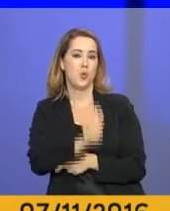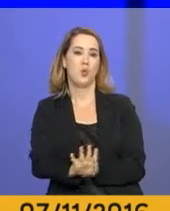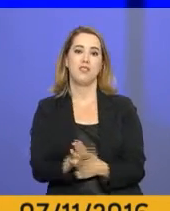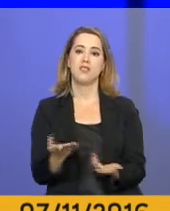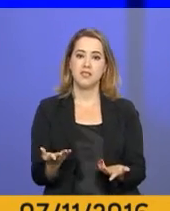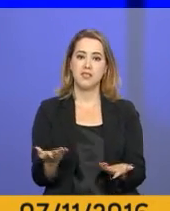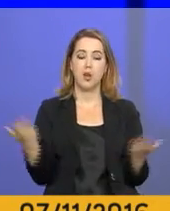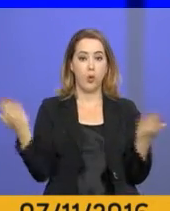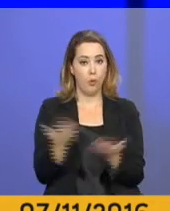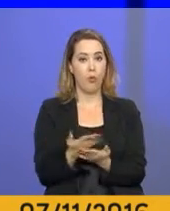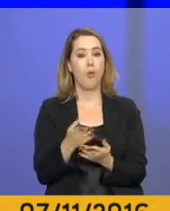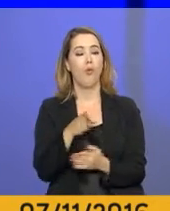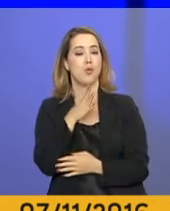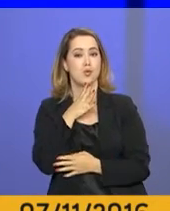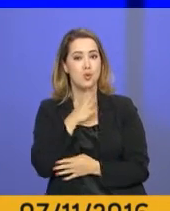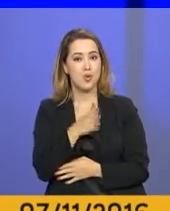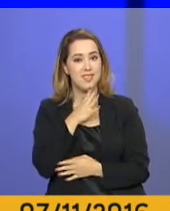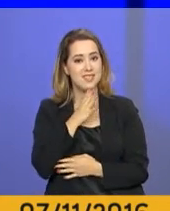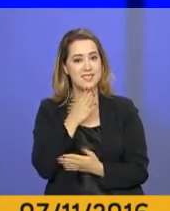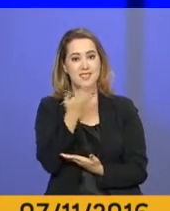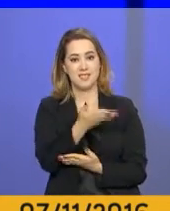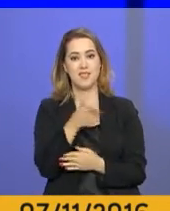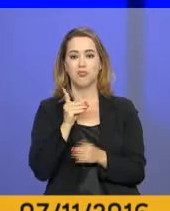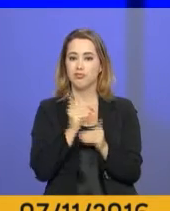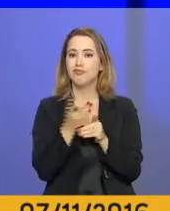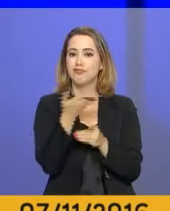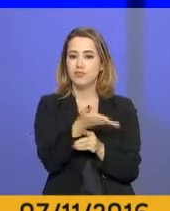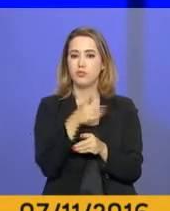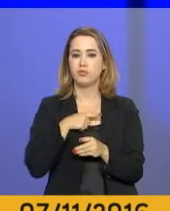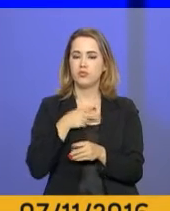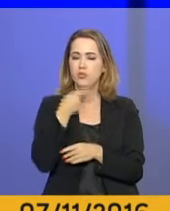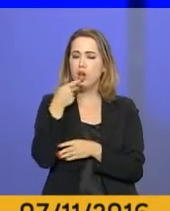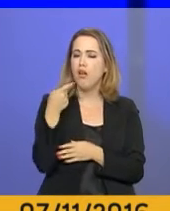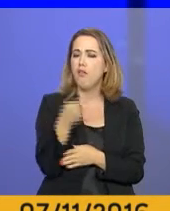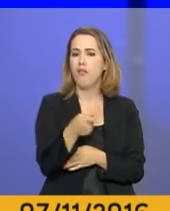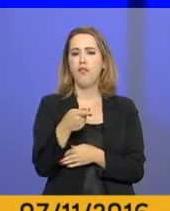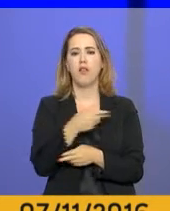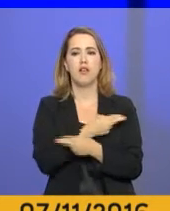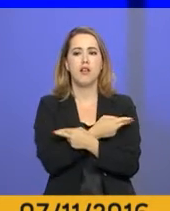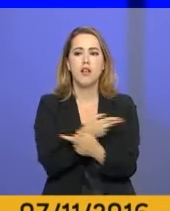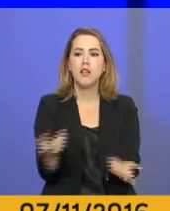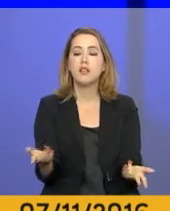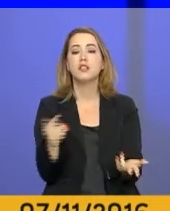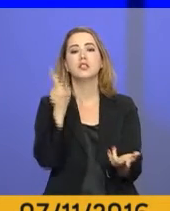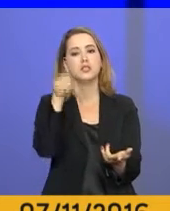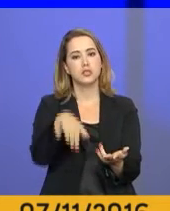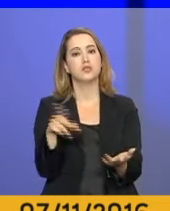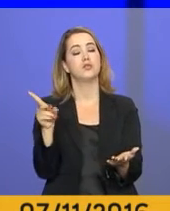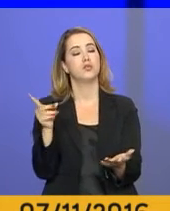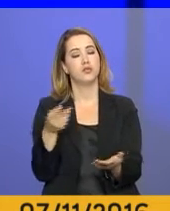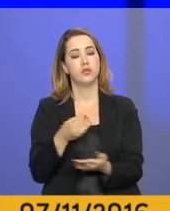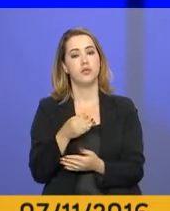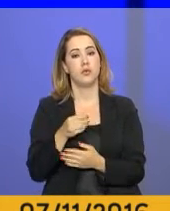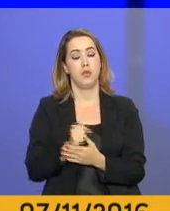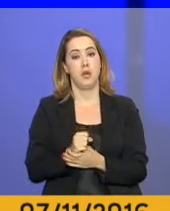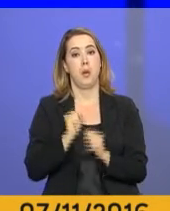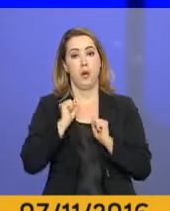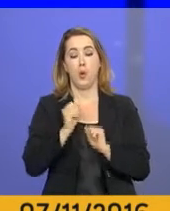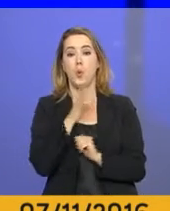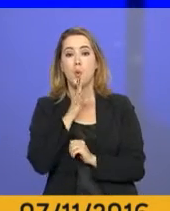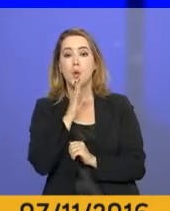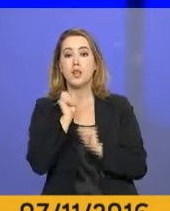e hoje eu tive várias deles exatamente isso especialmente conhecer e poder